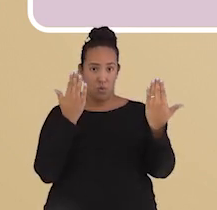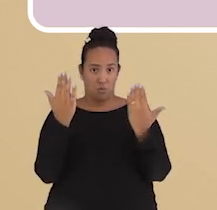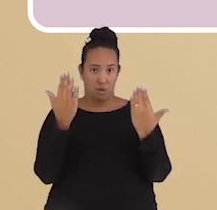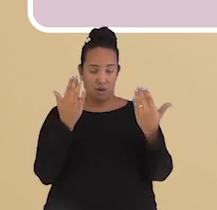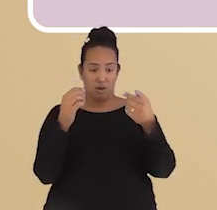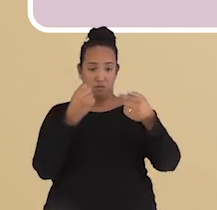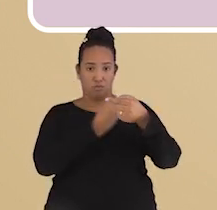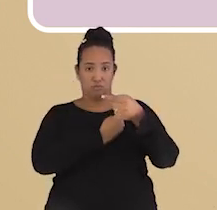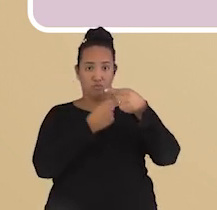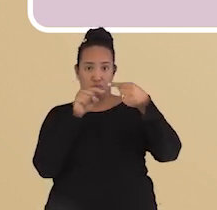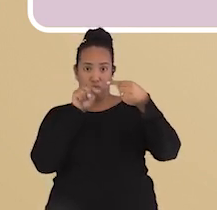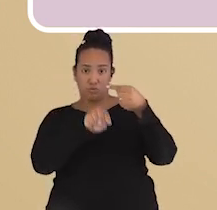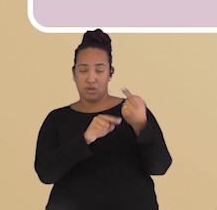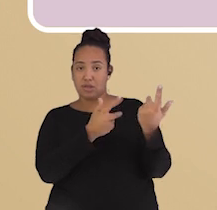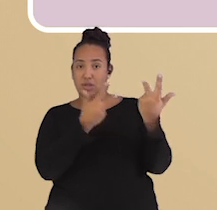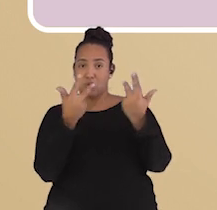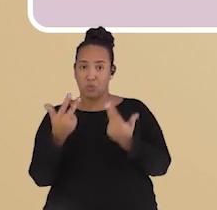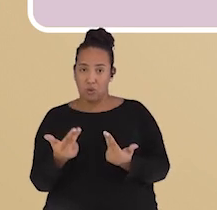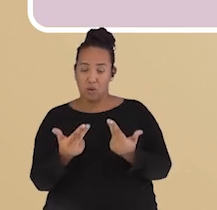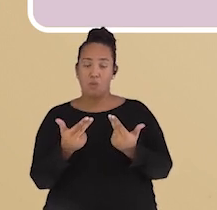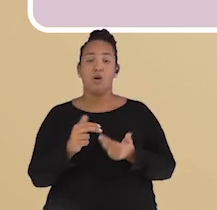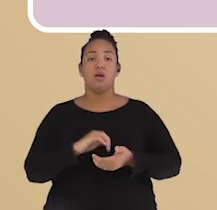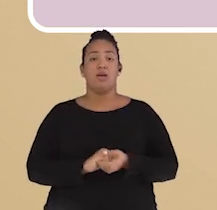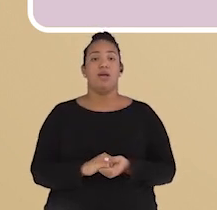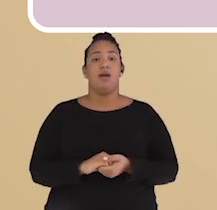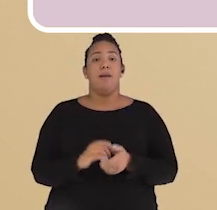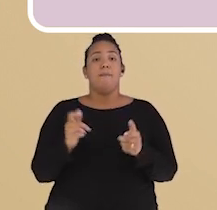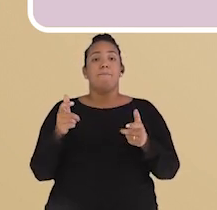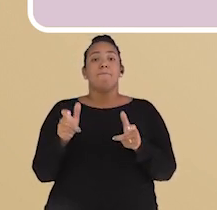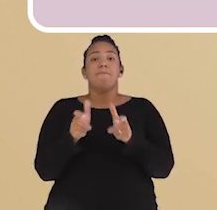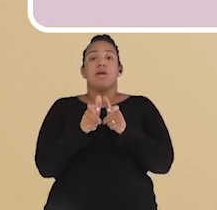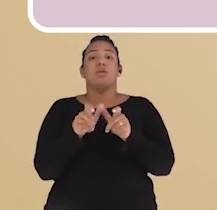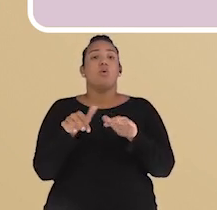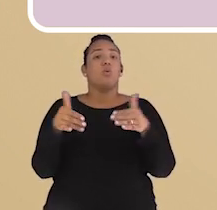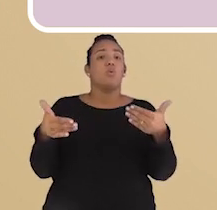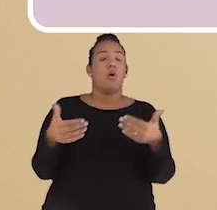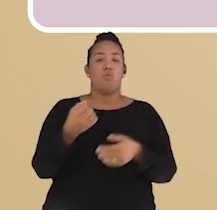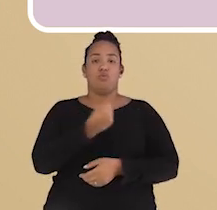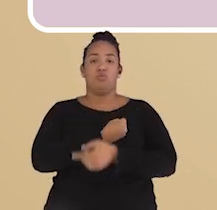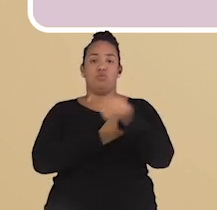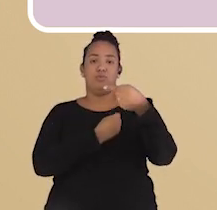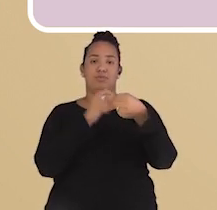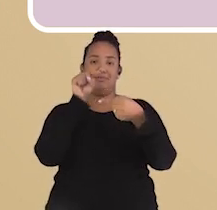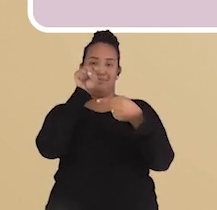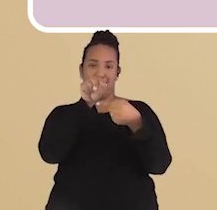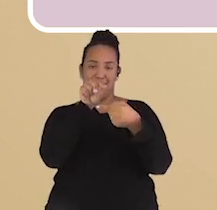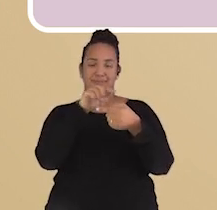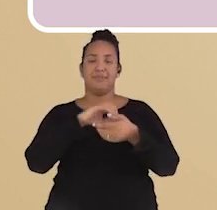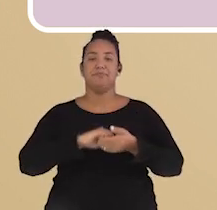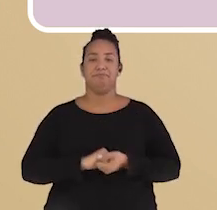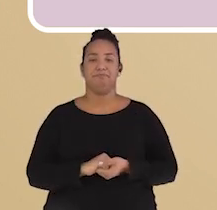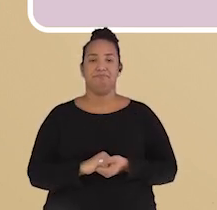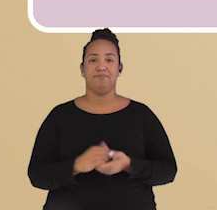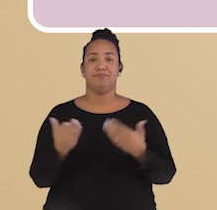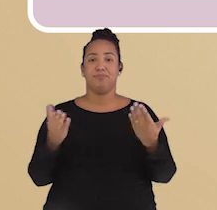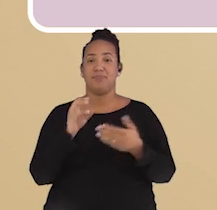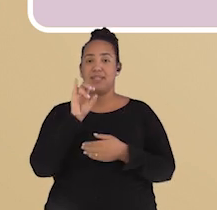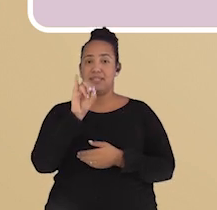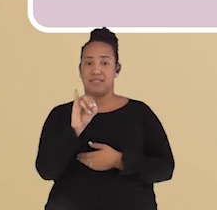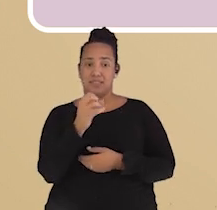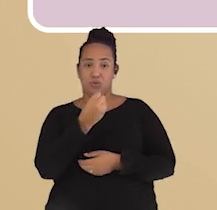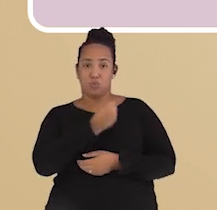a menor fração será aquela que tem o menor numerador. Já para comparar duas frações